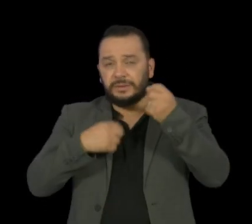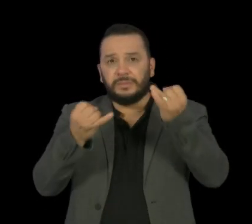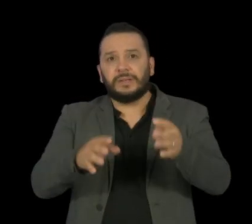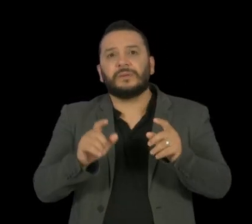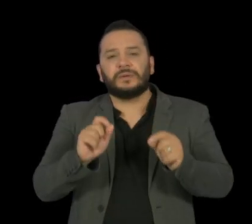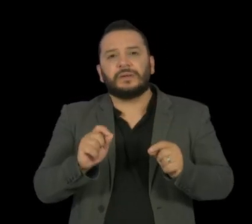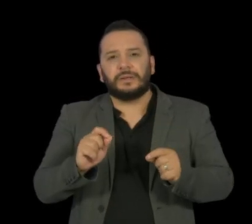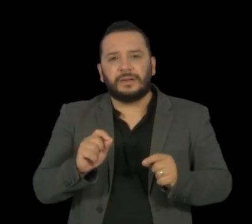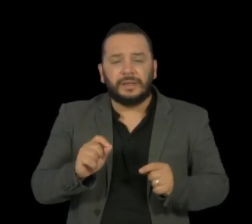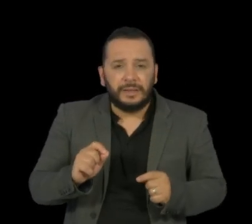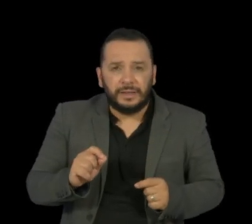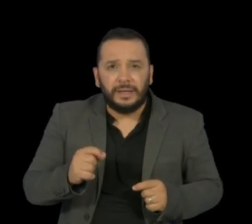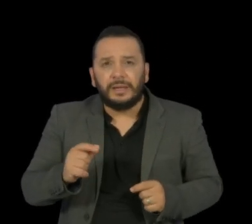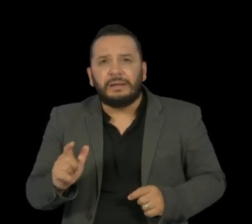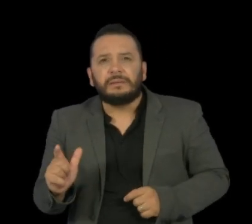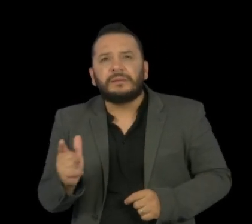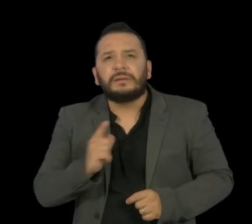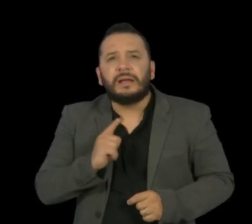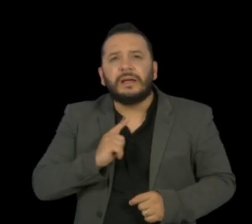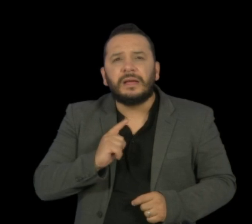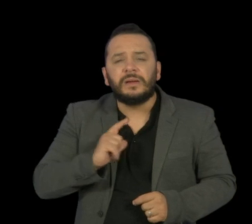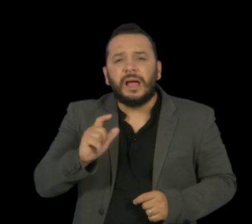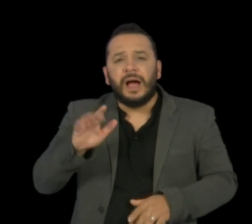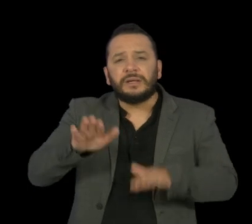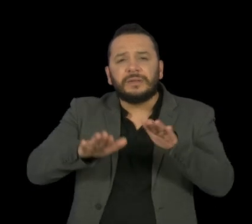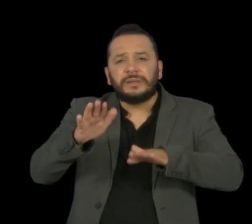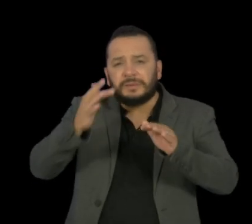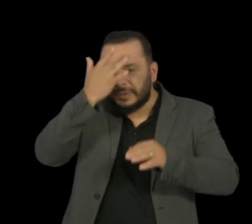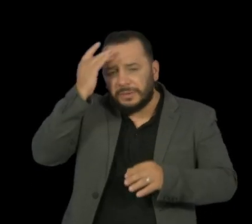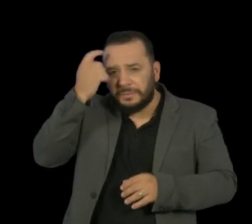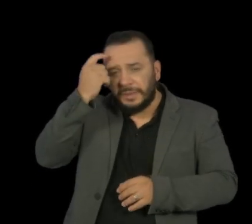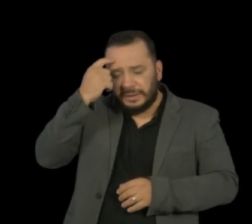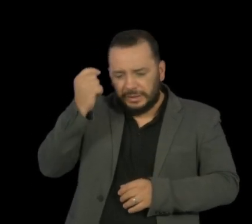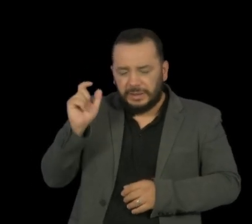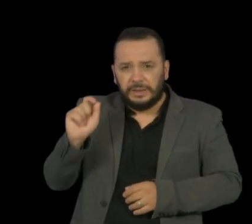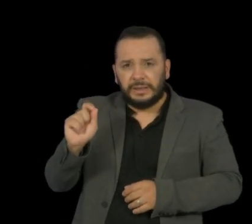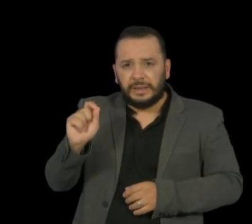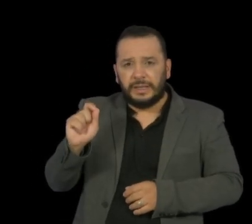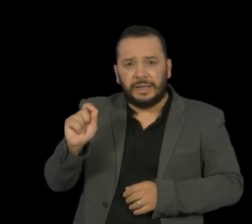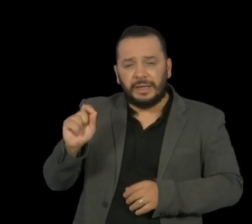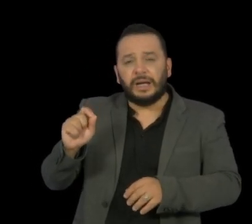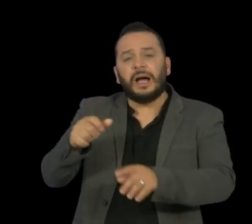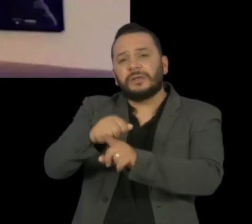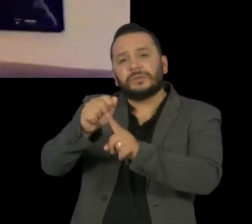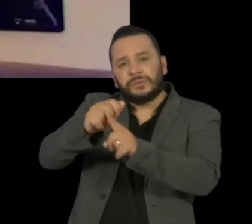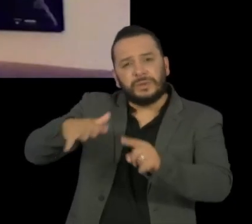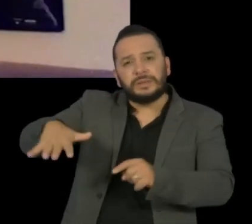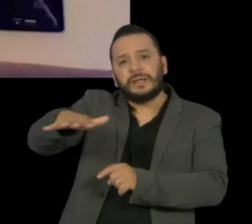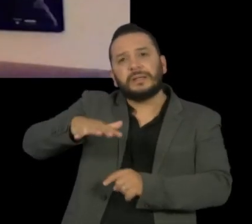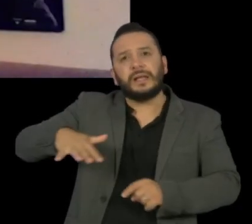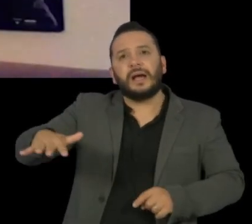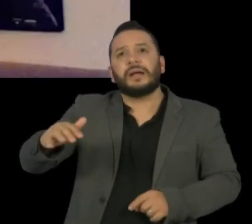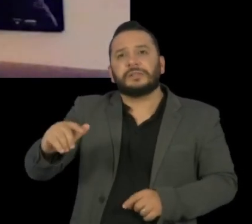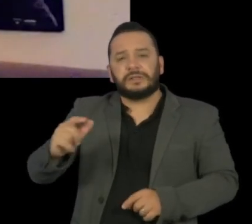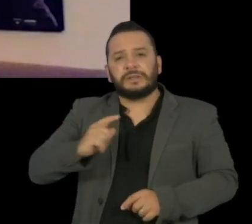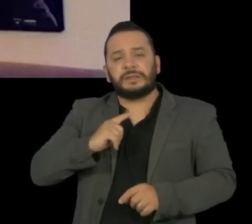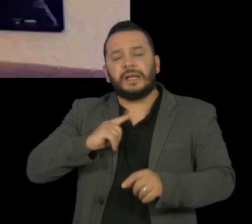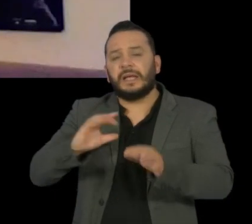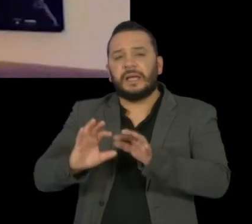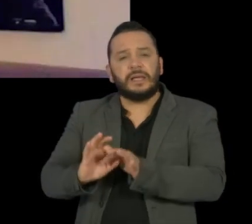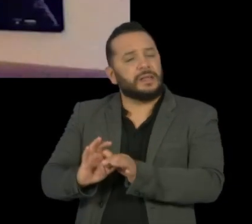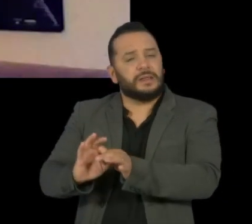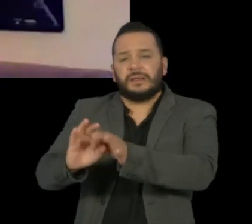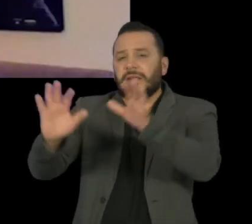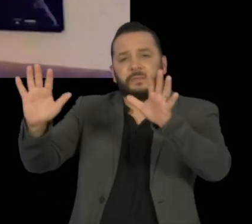né? O existencialismo, onde se diz que os homens estariam condenados à liberdade, portanto, seriam responsáveis